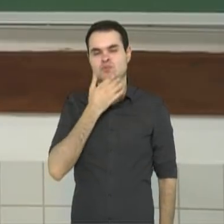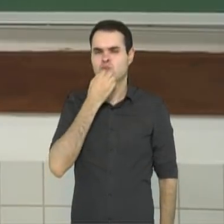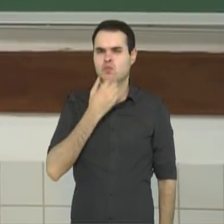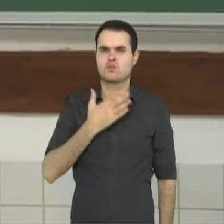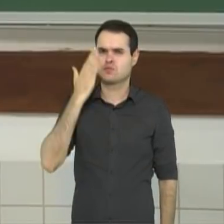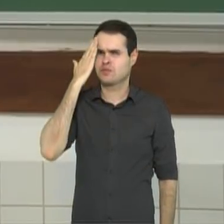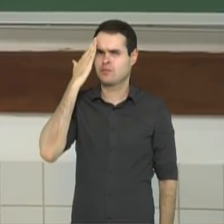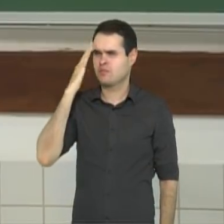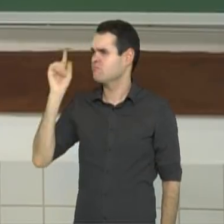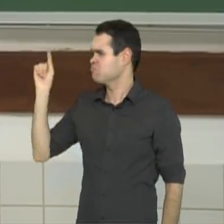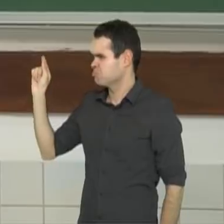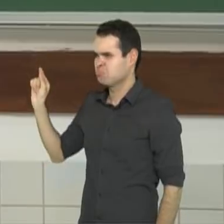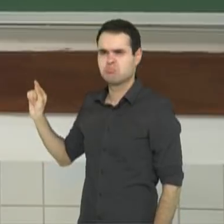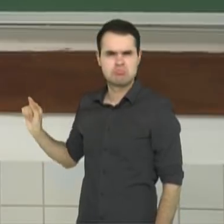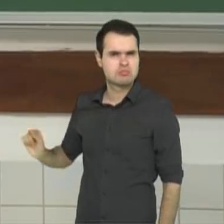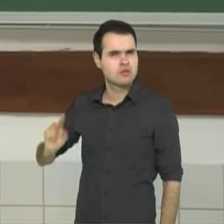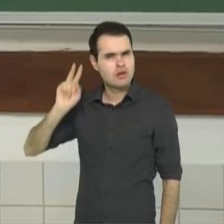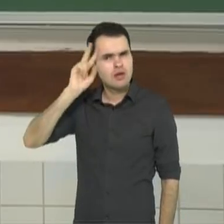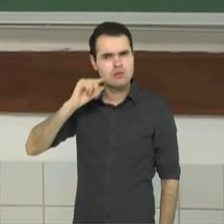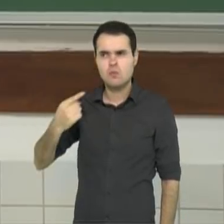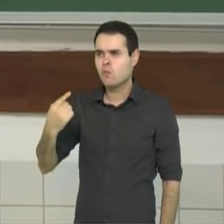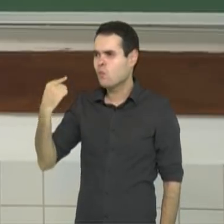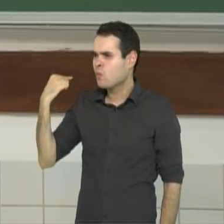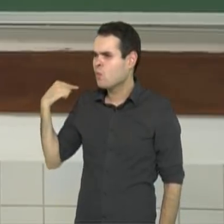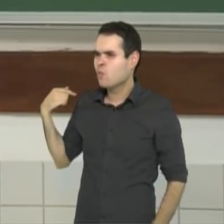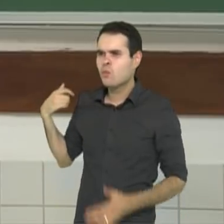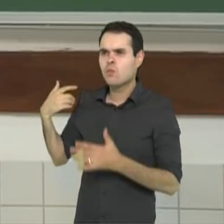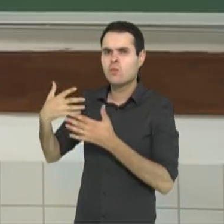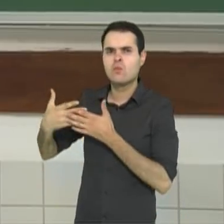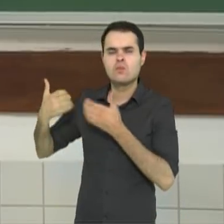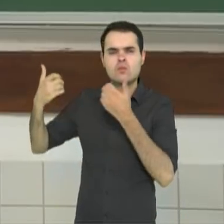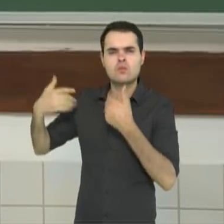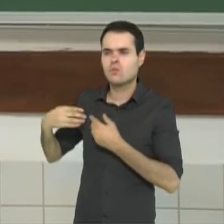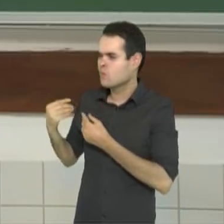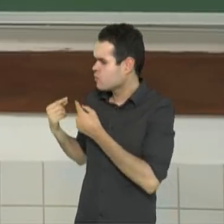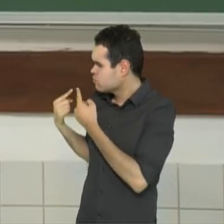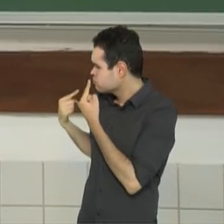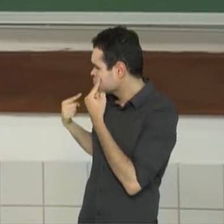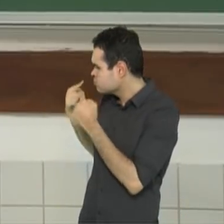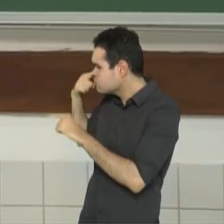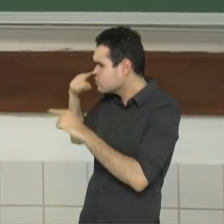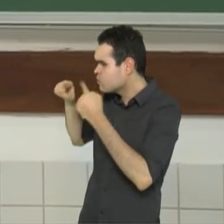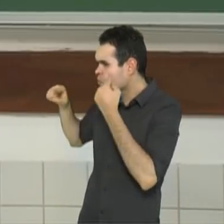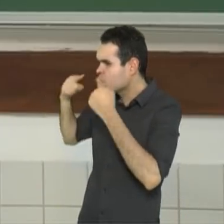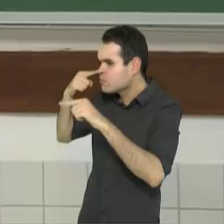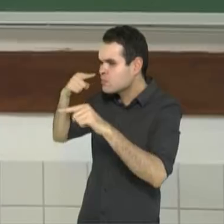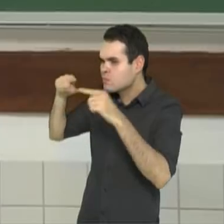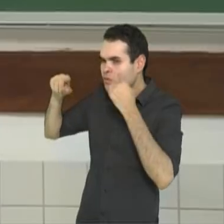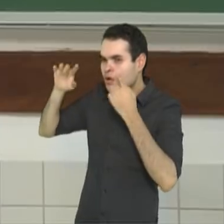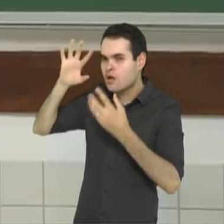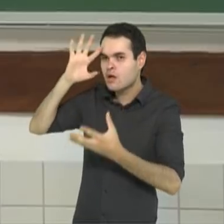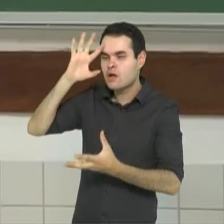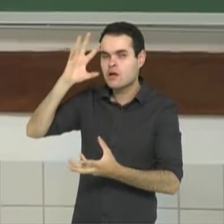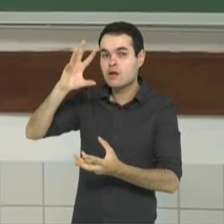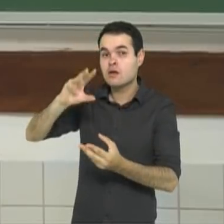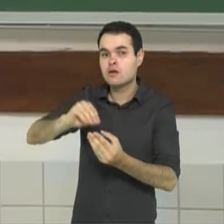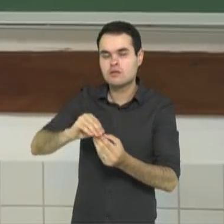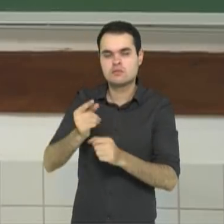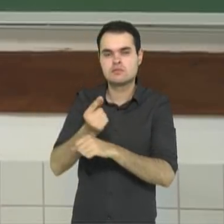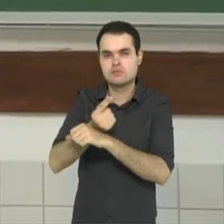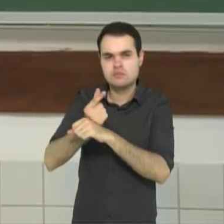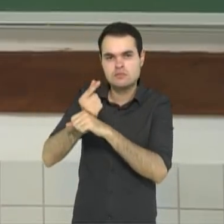gente saber e estudar história, saber como tudo aconteceu, como tudo veio vindo, para a gente poder entender desde